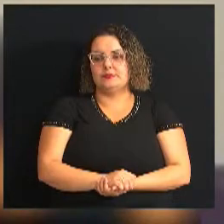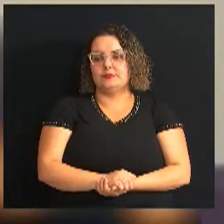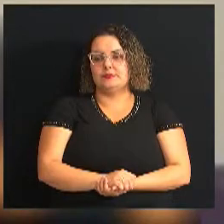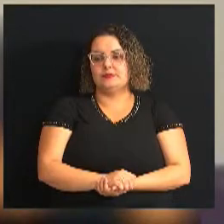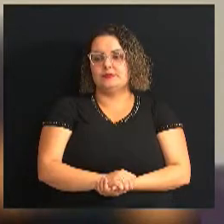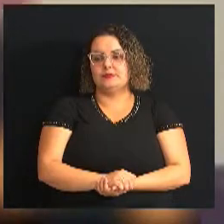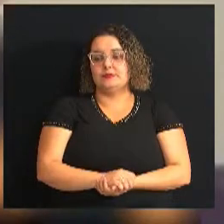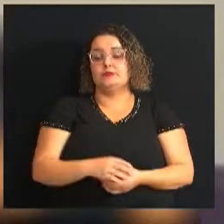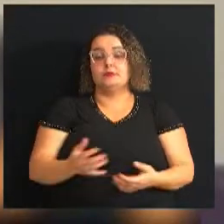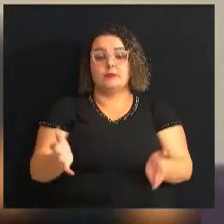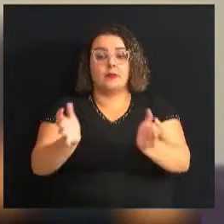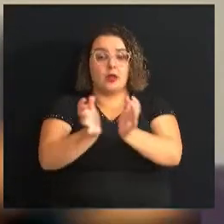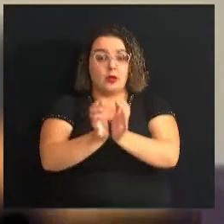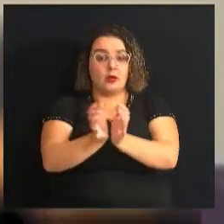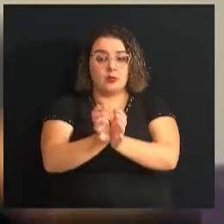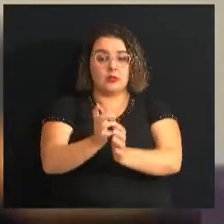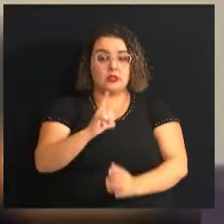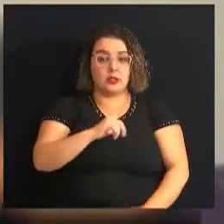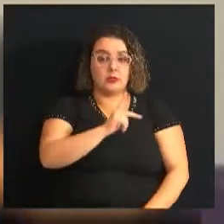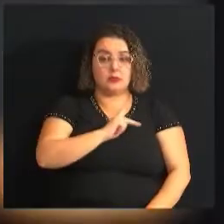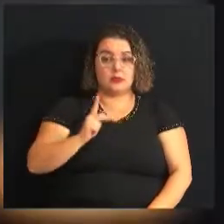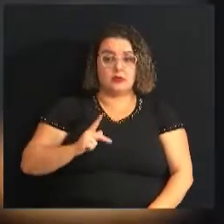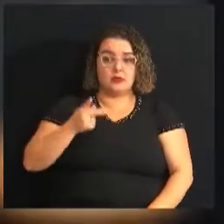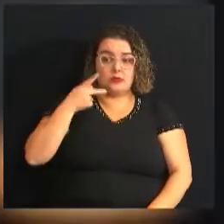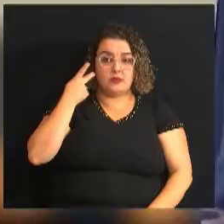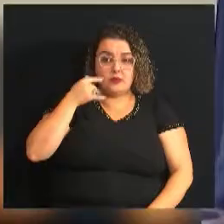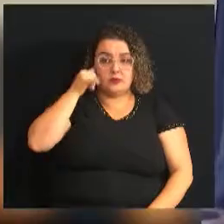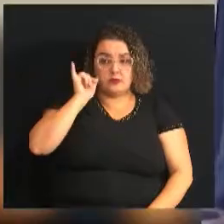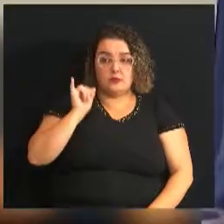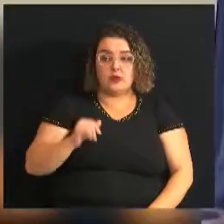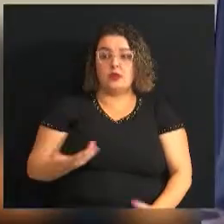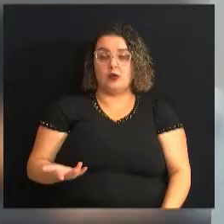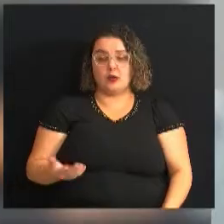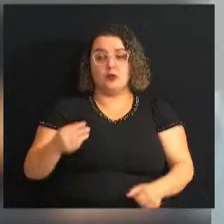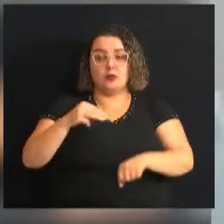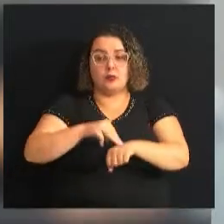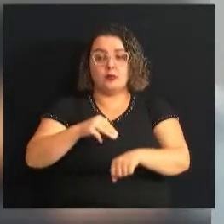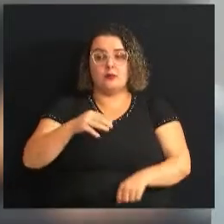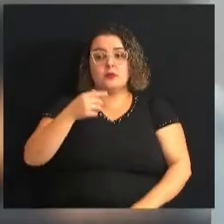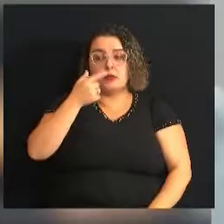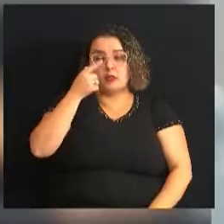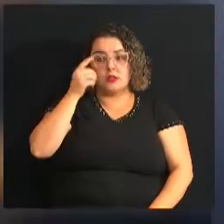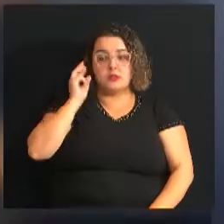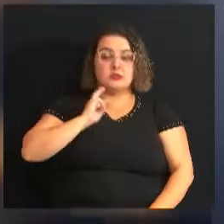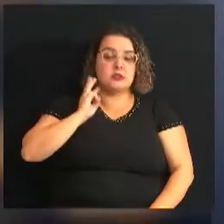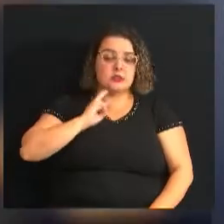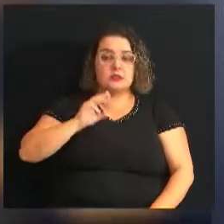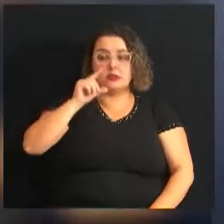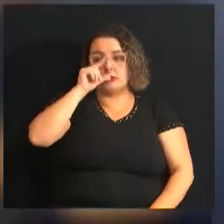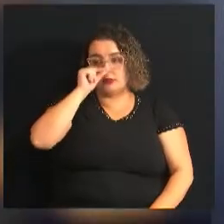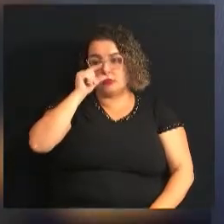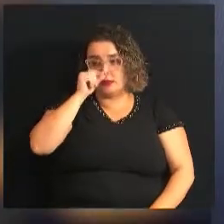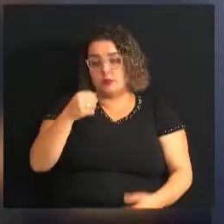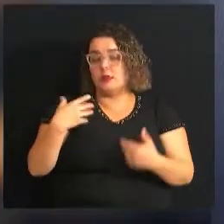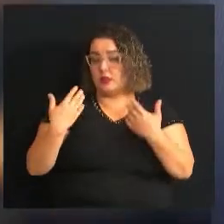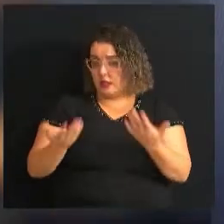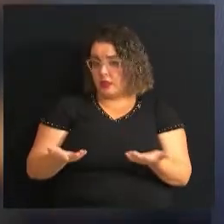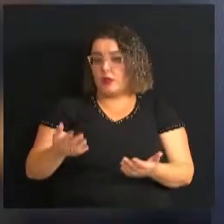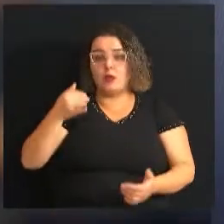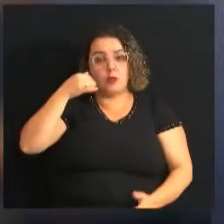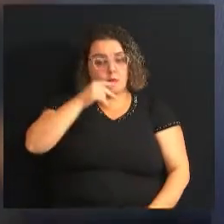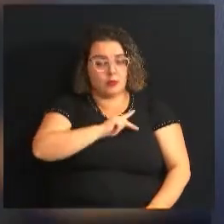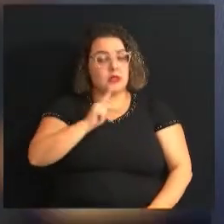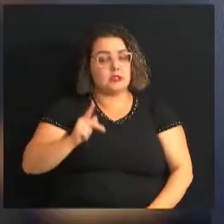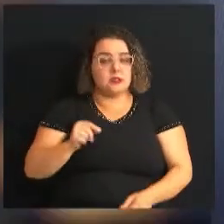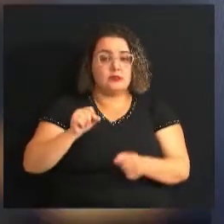A comissão tem como presidente o vereador Paulo Búfalo e como membros Cecílio Santos e Arnaldo Salvetti. E foi justamente o presidente que fez